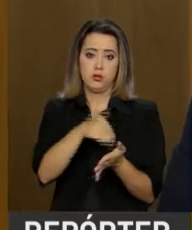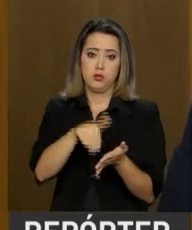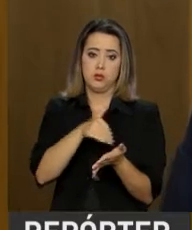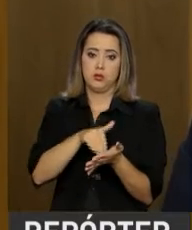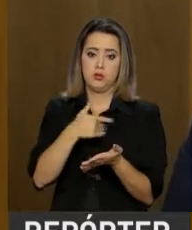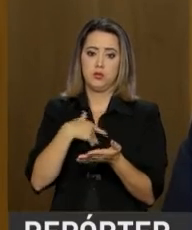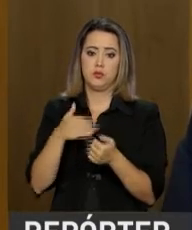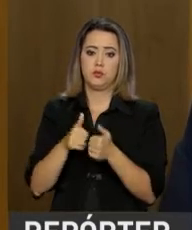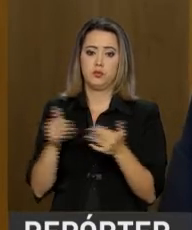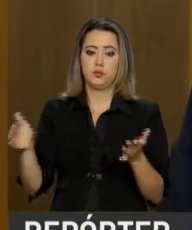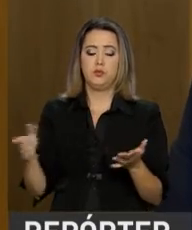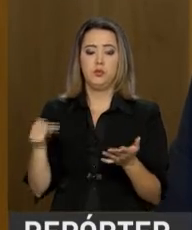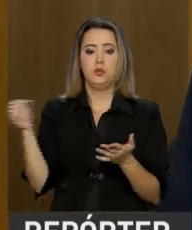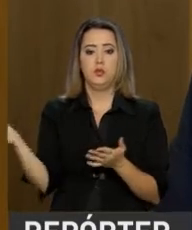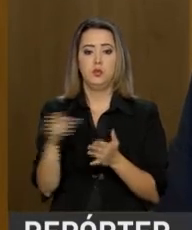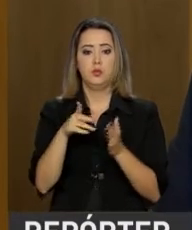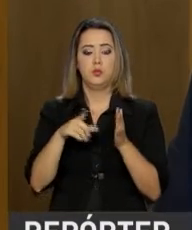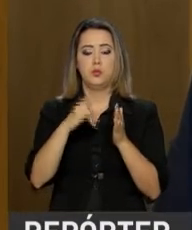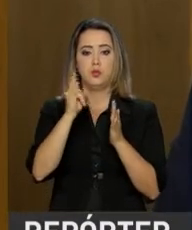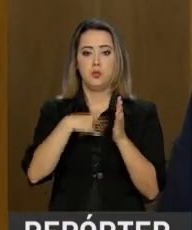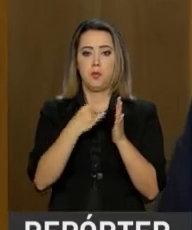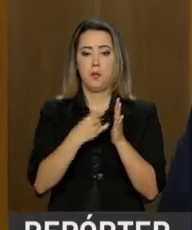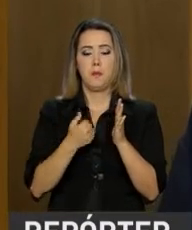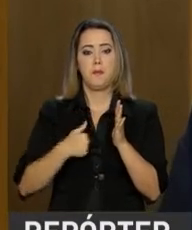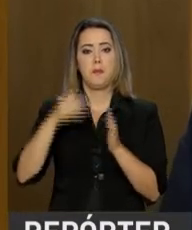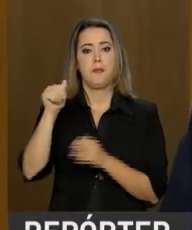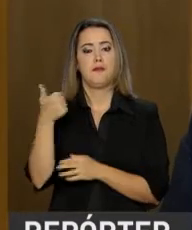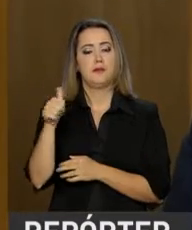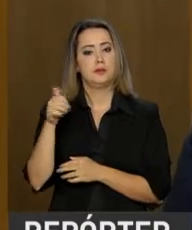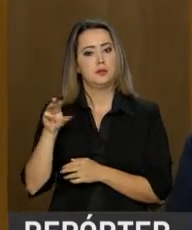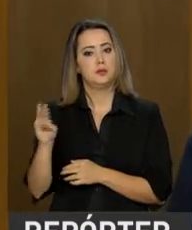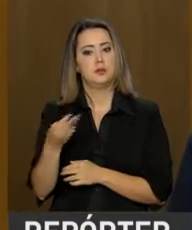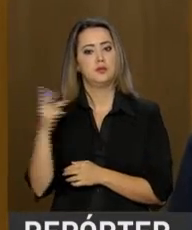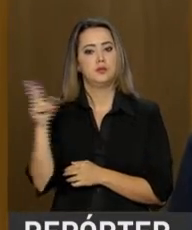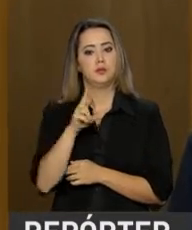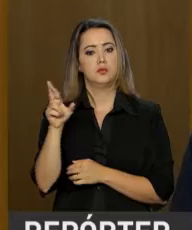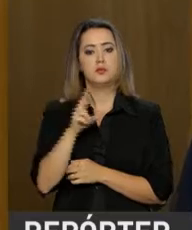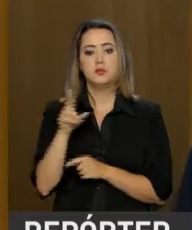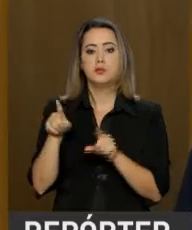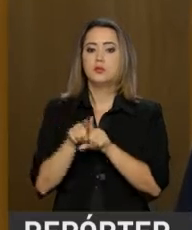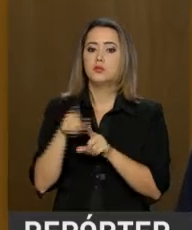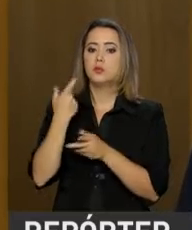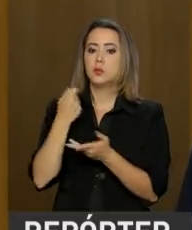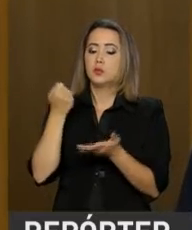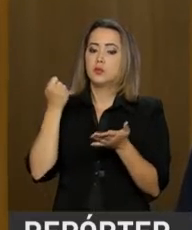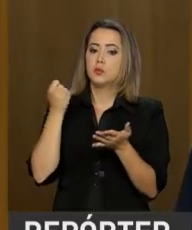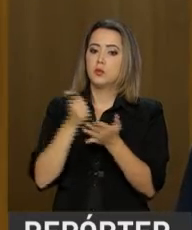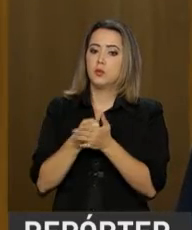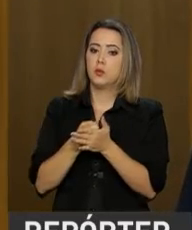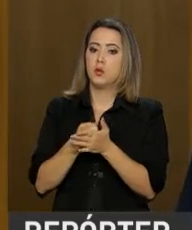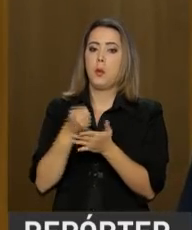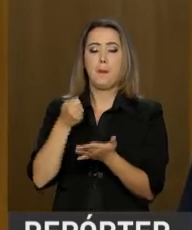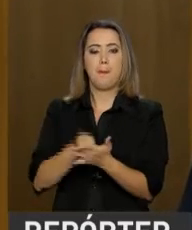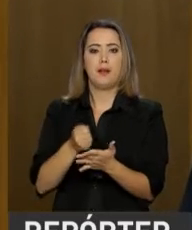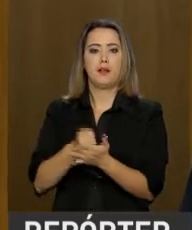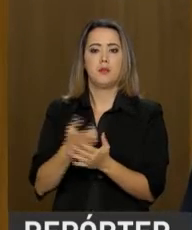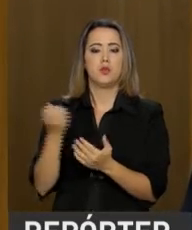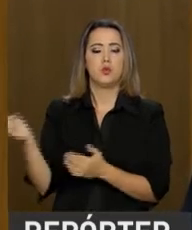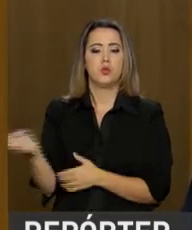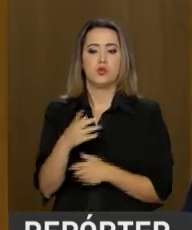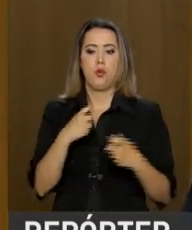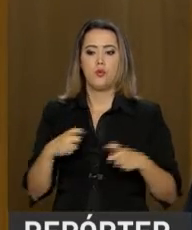abrir o edital que vai investir mais de 11 milhões de reais no financiamento de novas estações